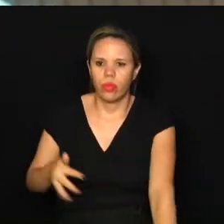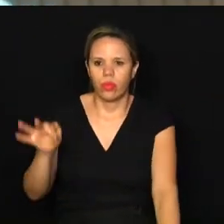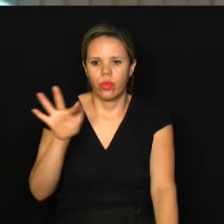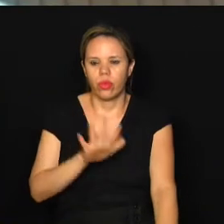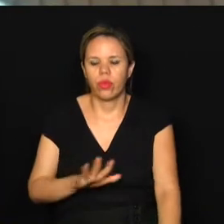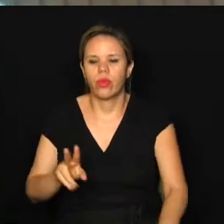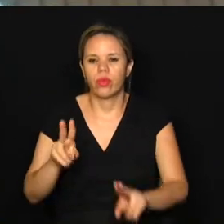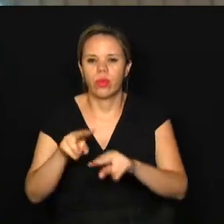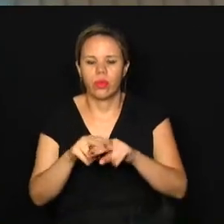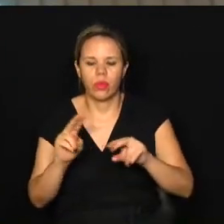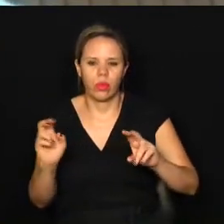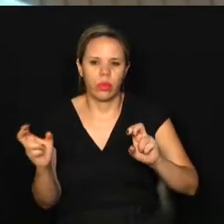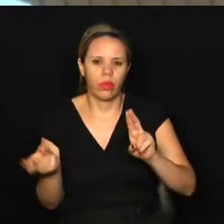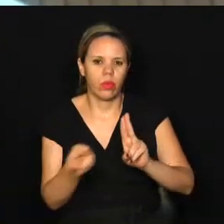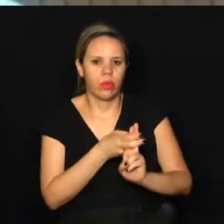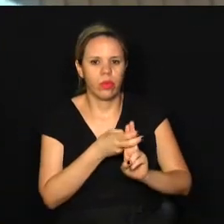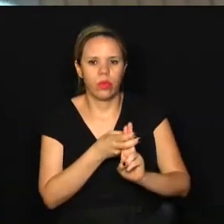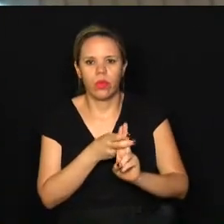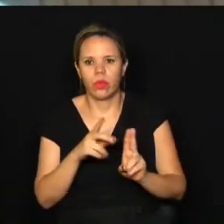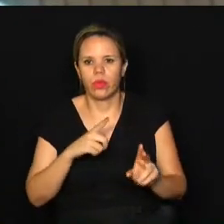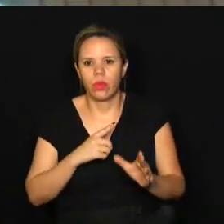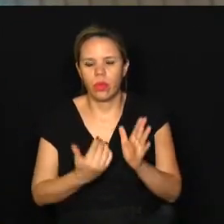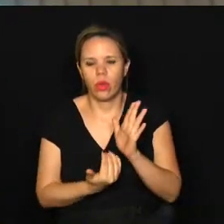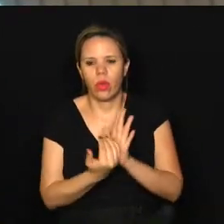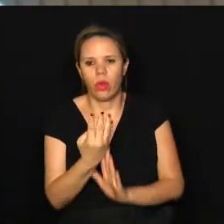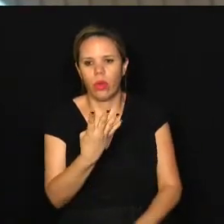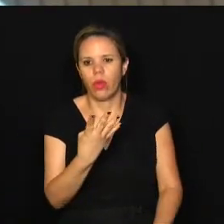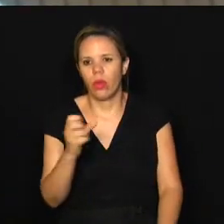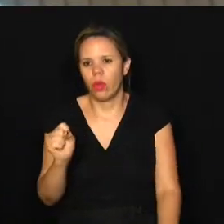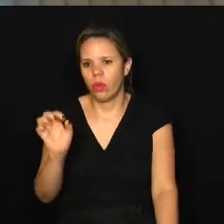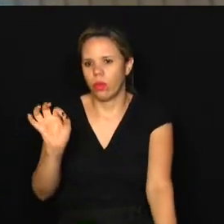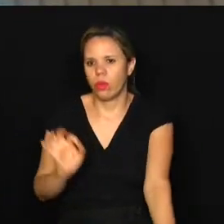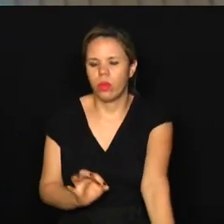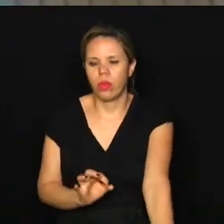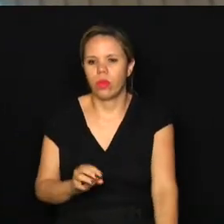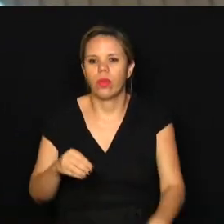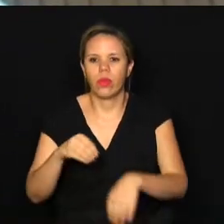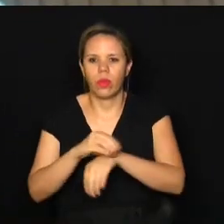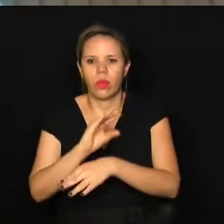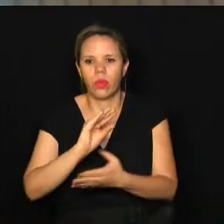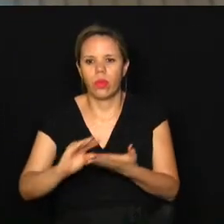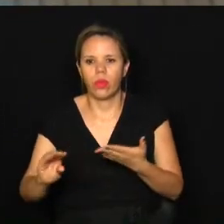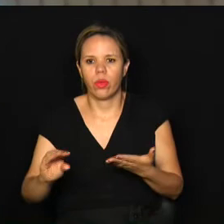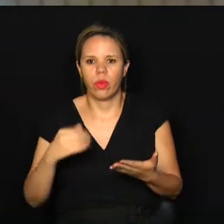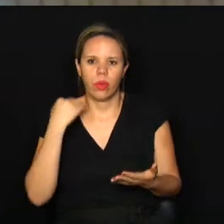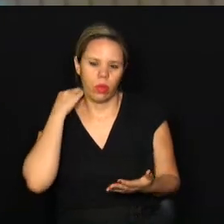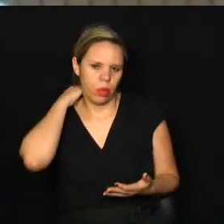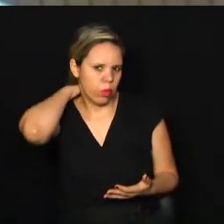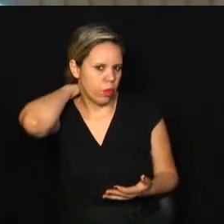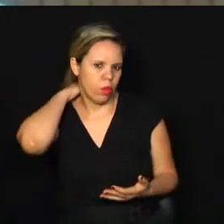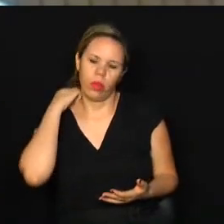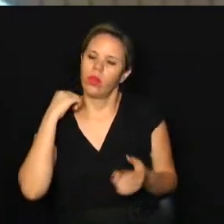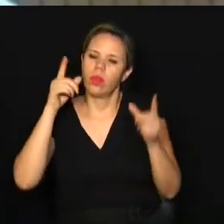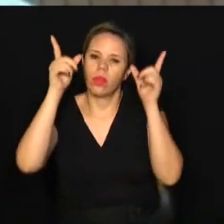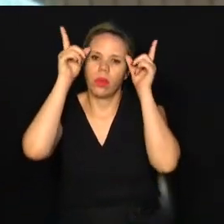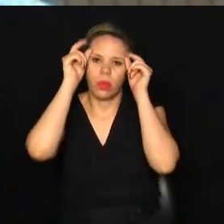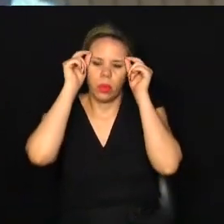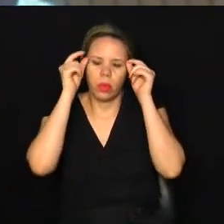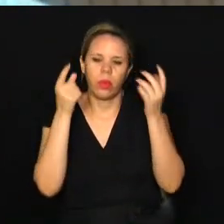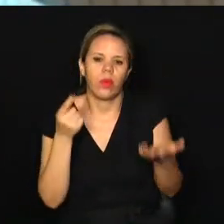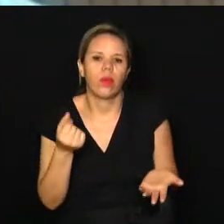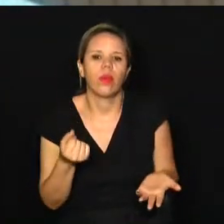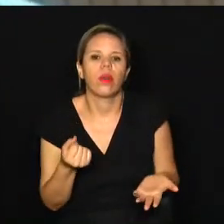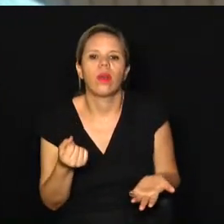SUS, né, onde houve um acréscimo de 48% nas transferências, que pôde dar uma aliviada no caixa aí do